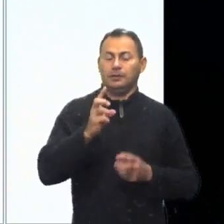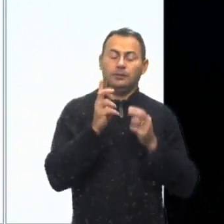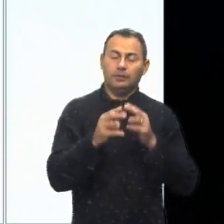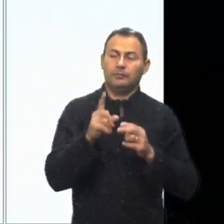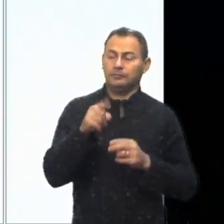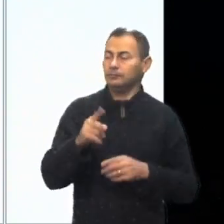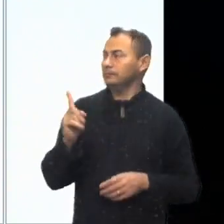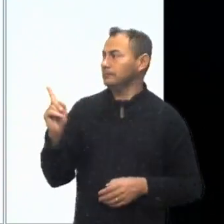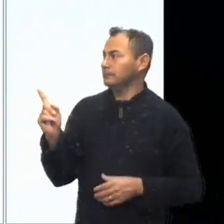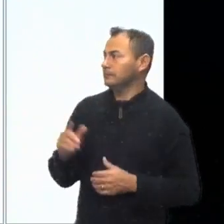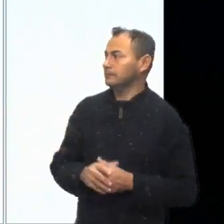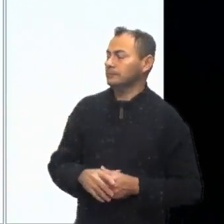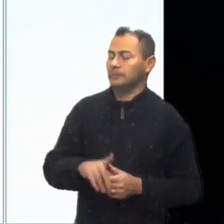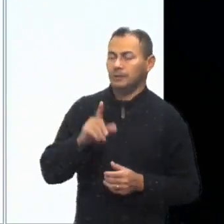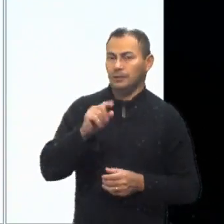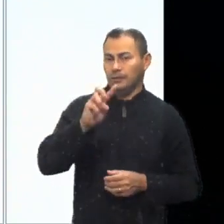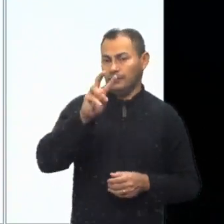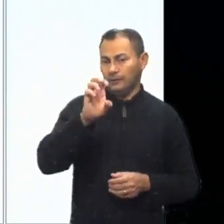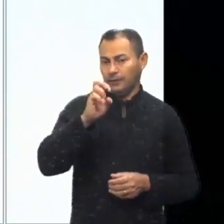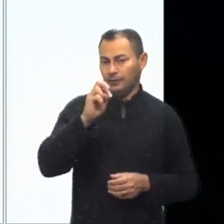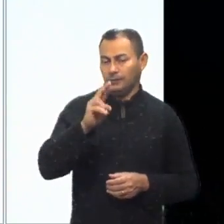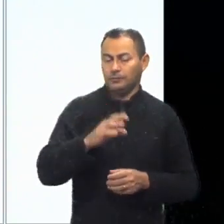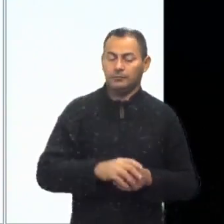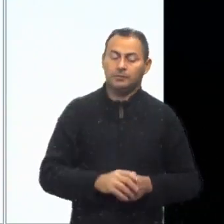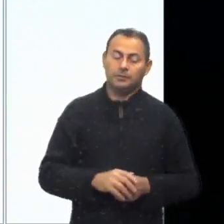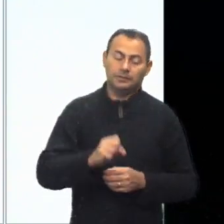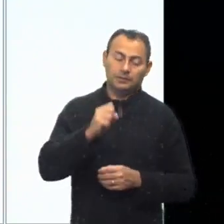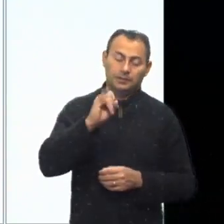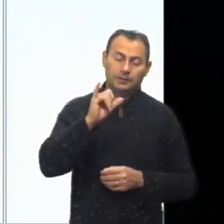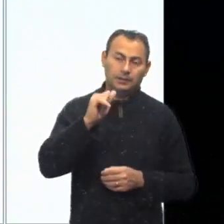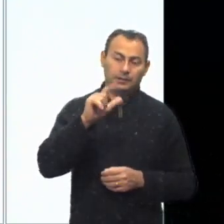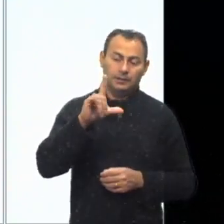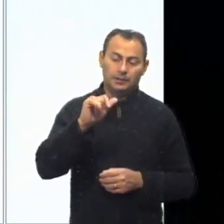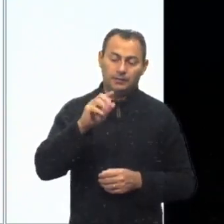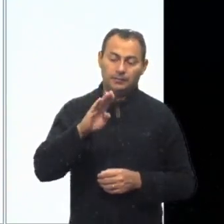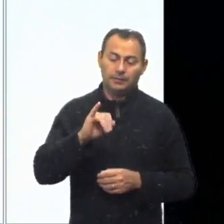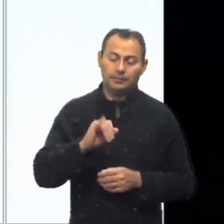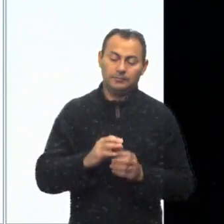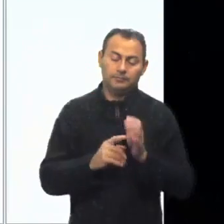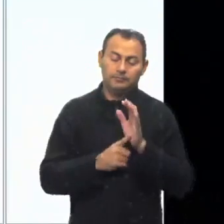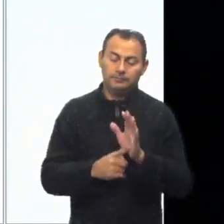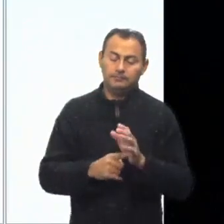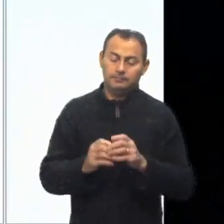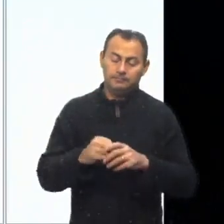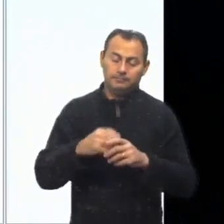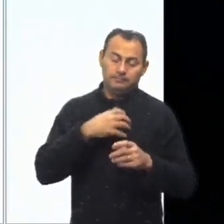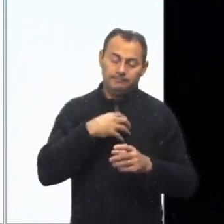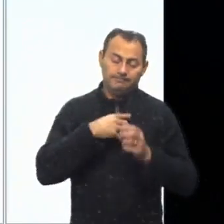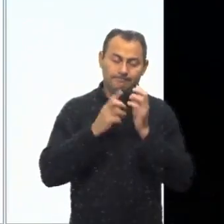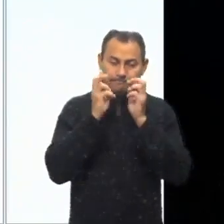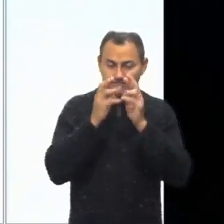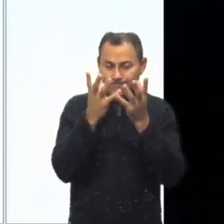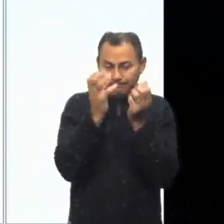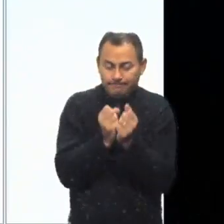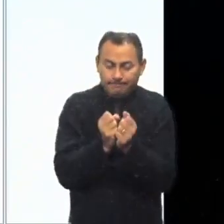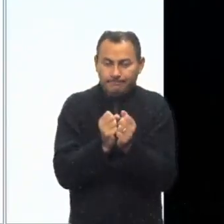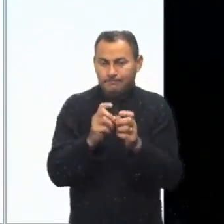daqui, isso é um vetor aqui no Scilab. E ele é declarado dessa maneira.